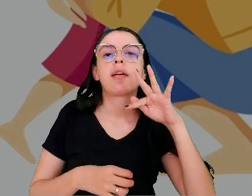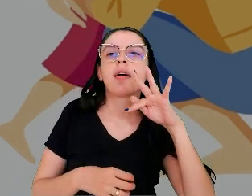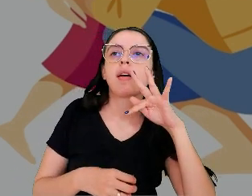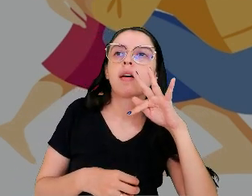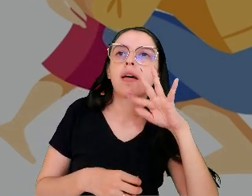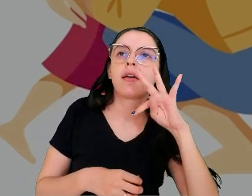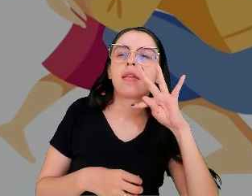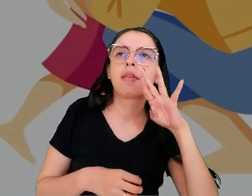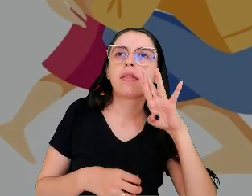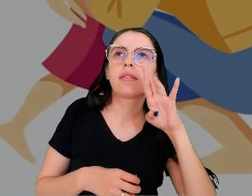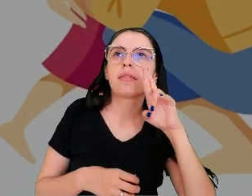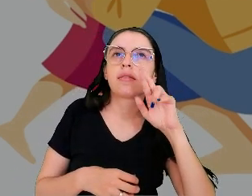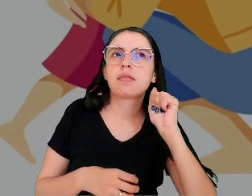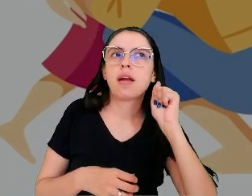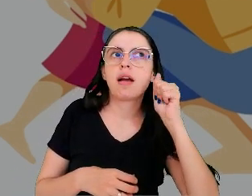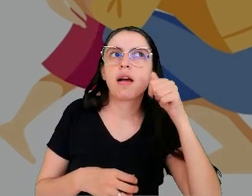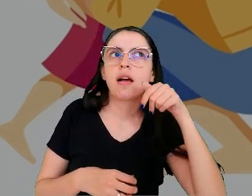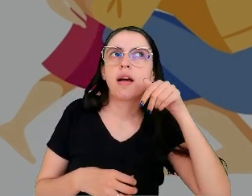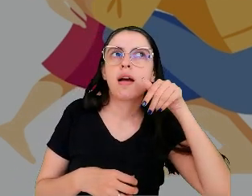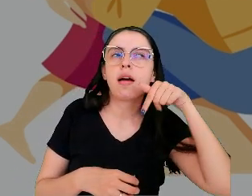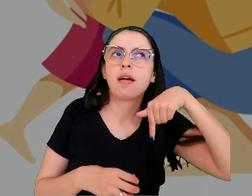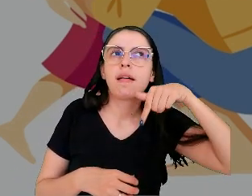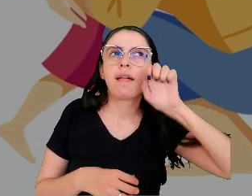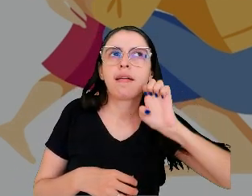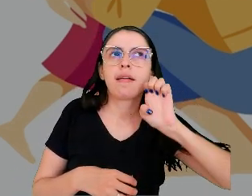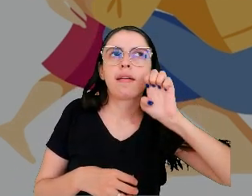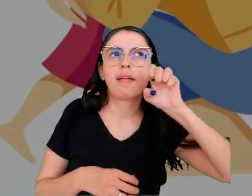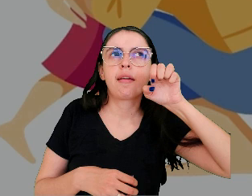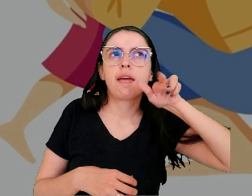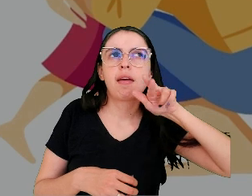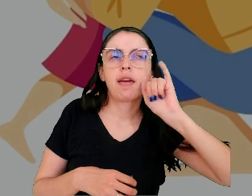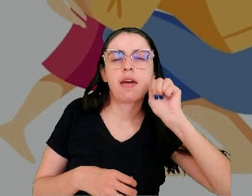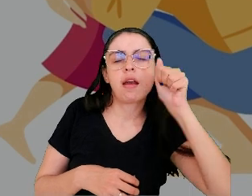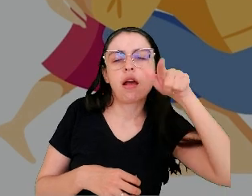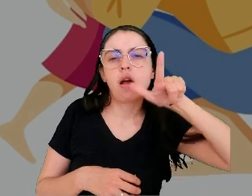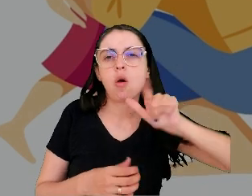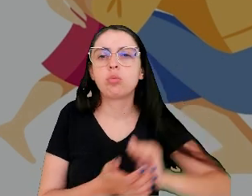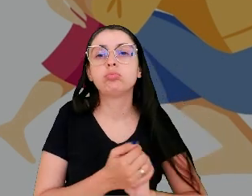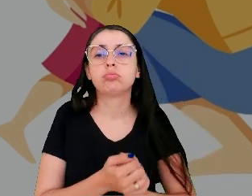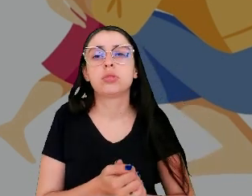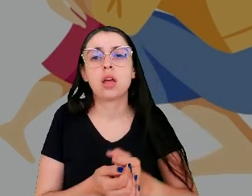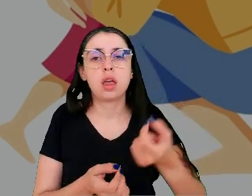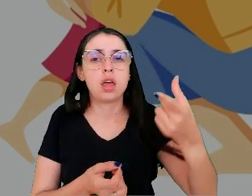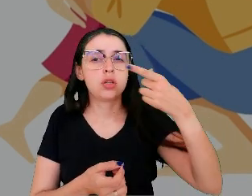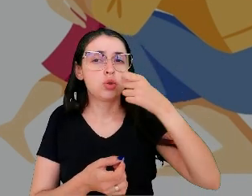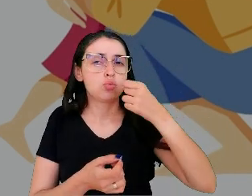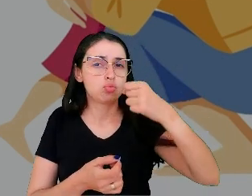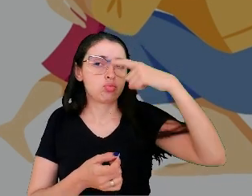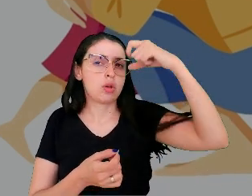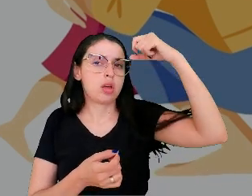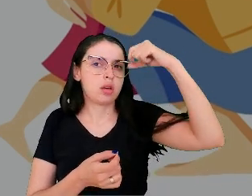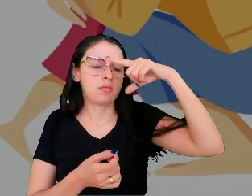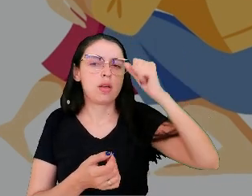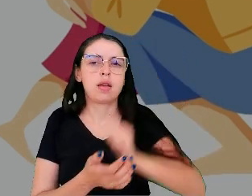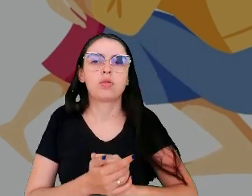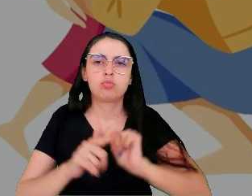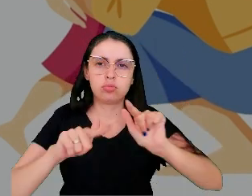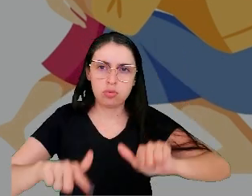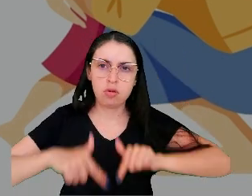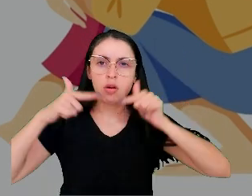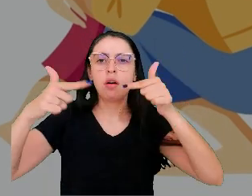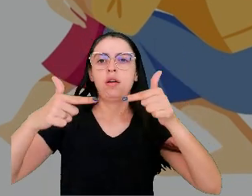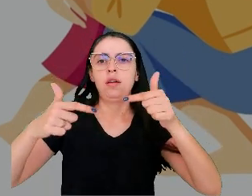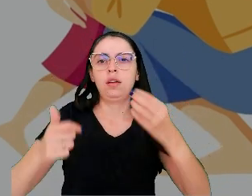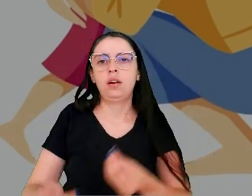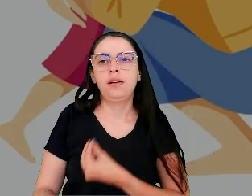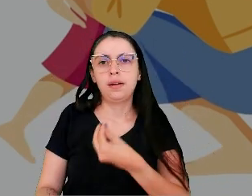orotraqueal, dependente de oxigênio em altas cargas, em altas doses, né? E, assim, lutando pela vida. Então, é o